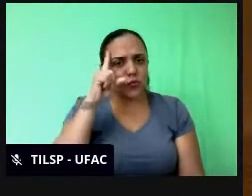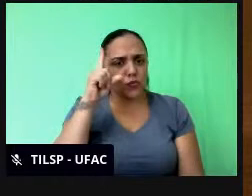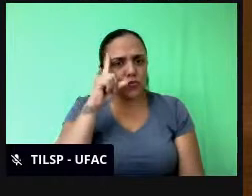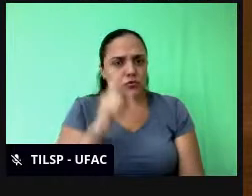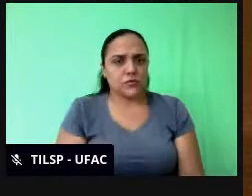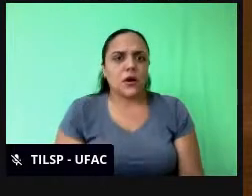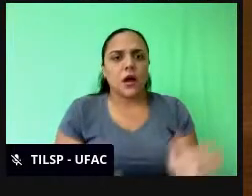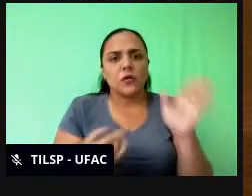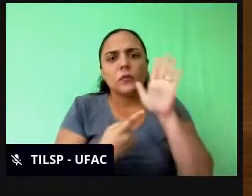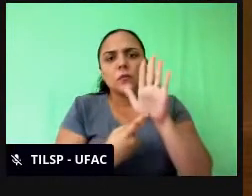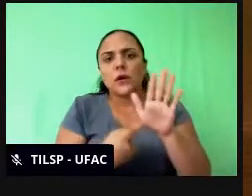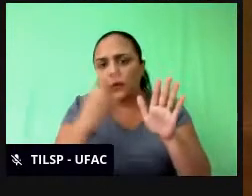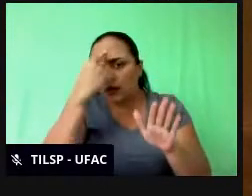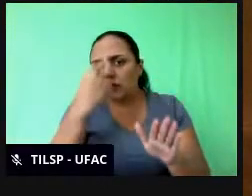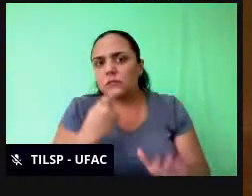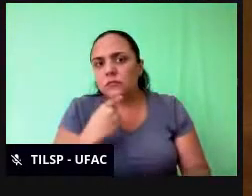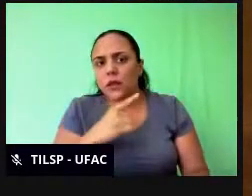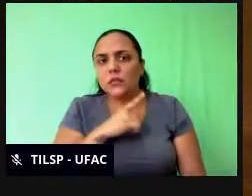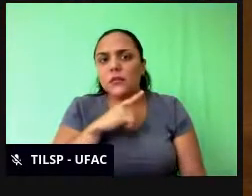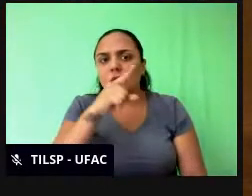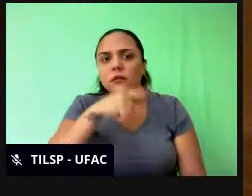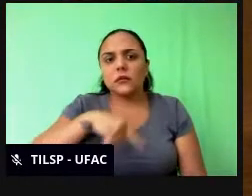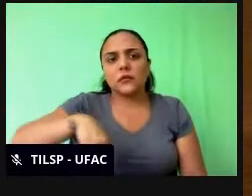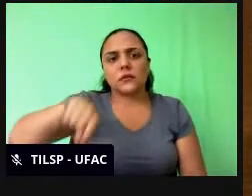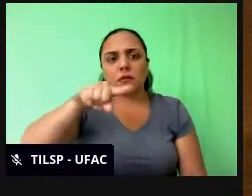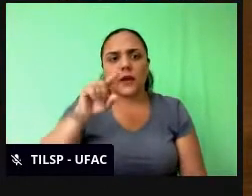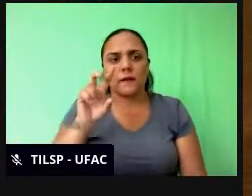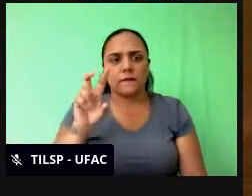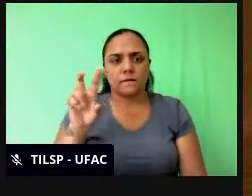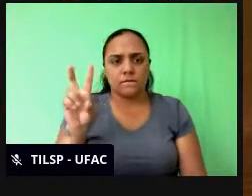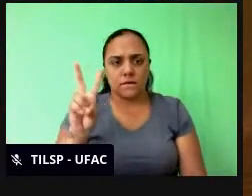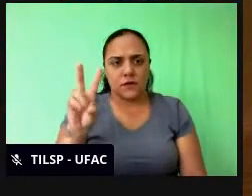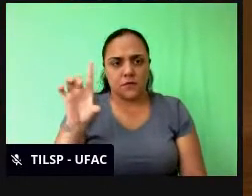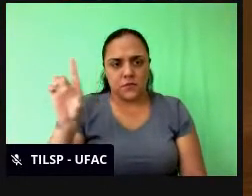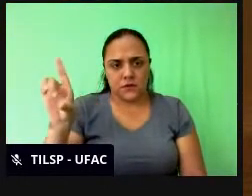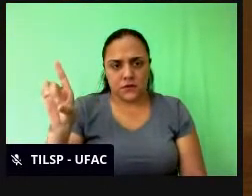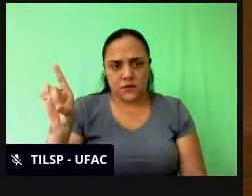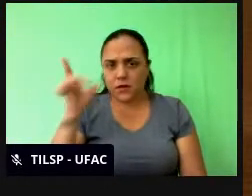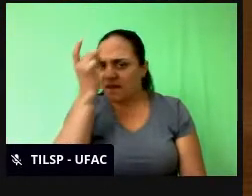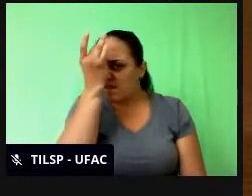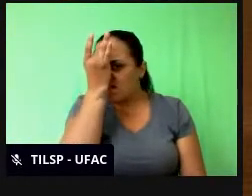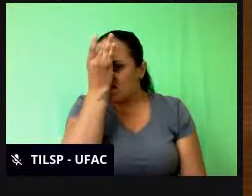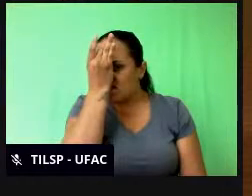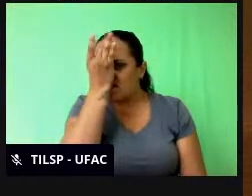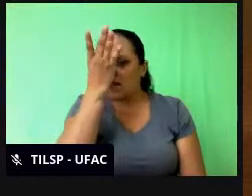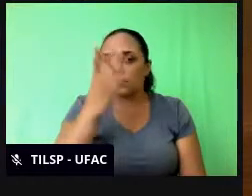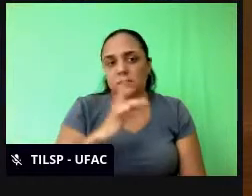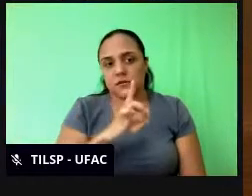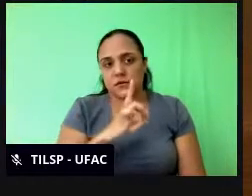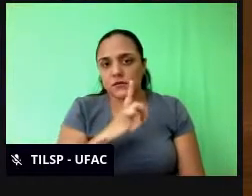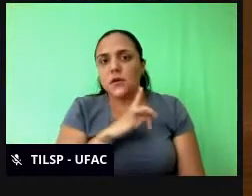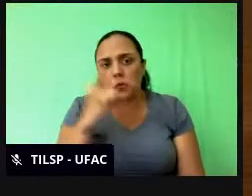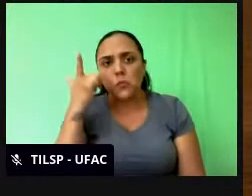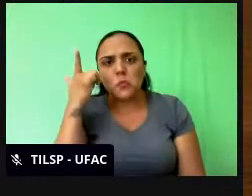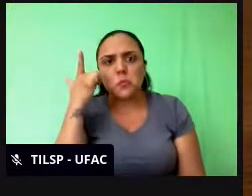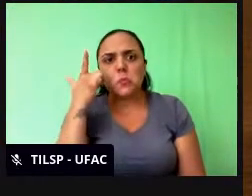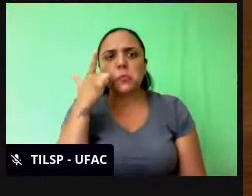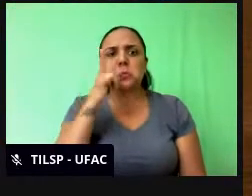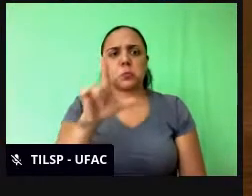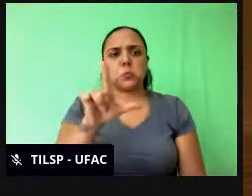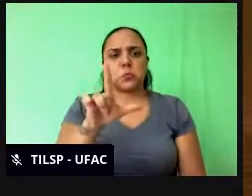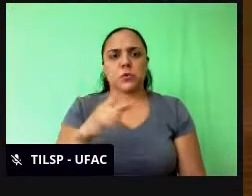por meio da alimentação, pensando numa dieta onívora, é mais fácil, entre aspas, atingir, porque a gente tem